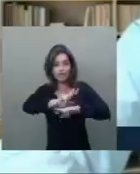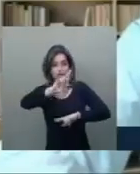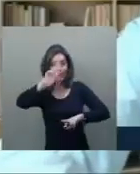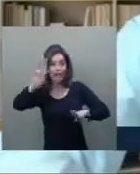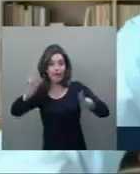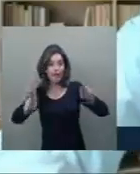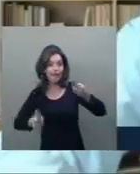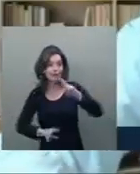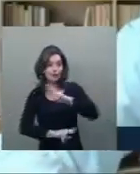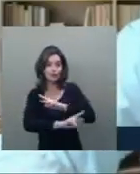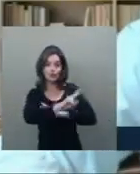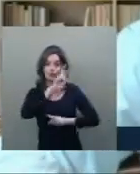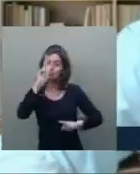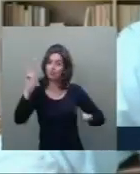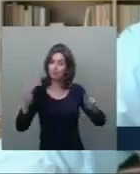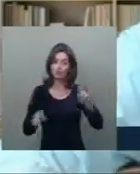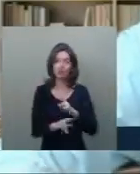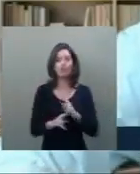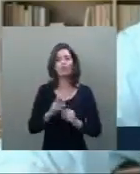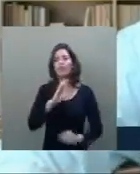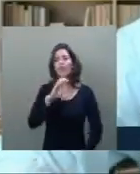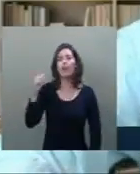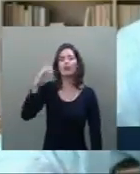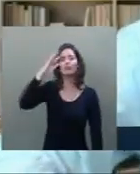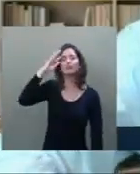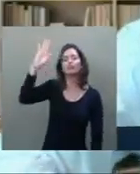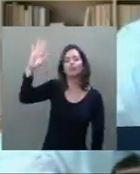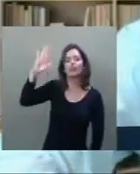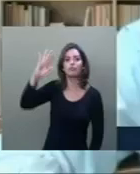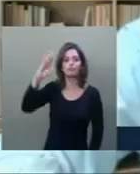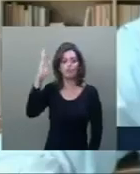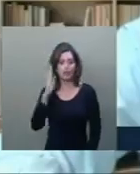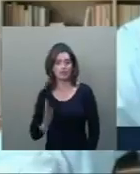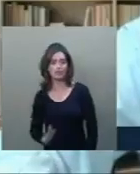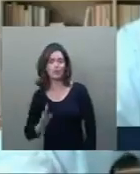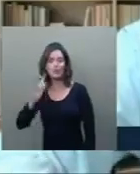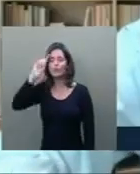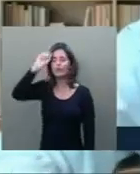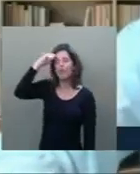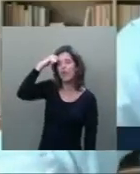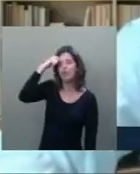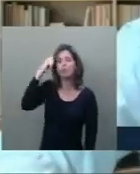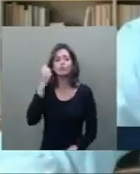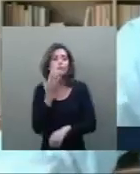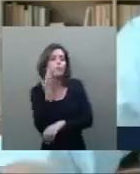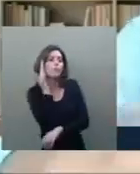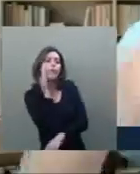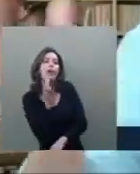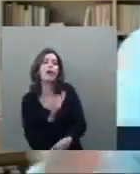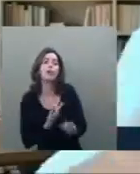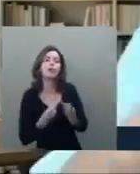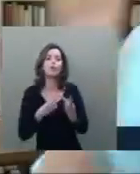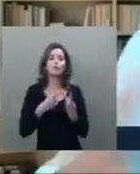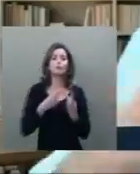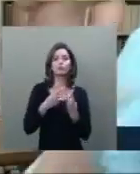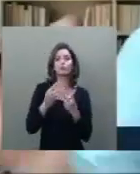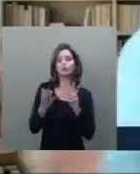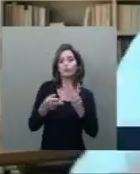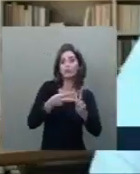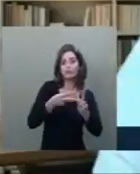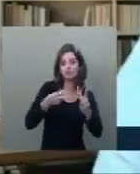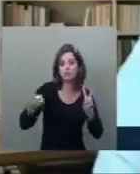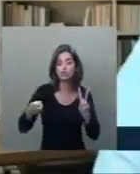públicas. Claro que eu sonho com um país onde negros, brancos, índios, pessoas com deficiência, LGBT, todos sejam